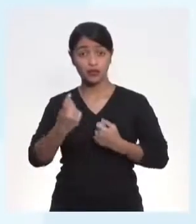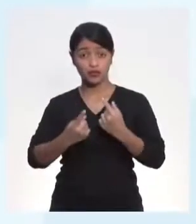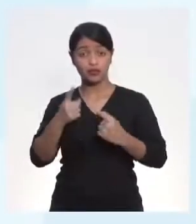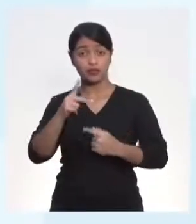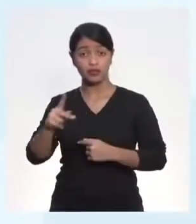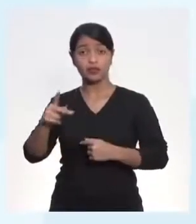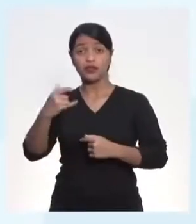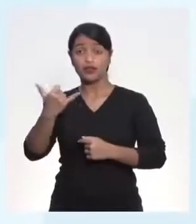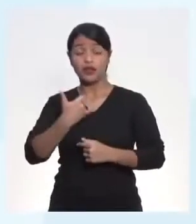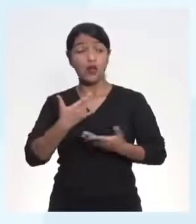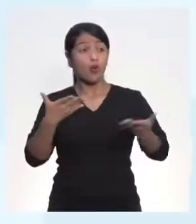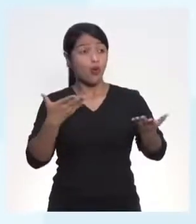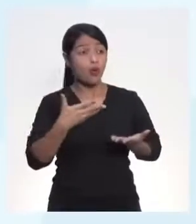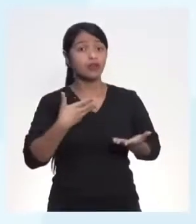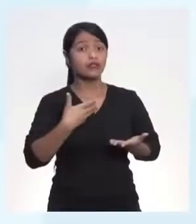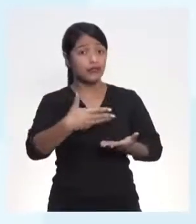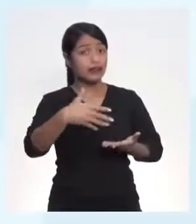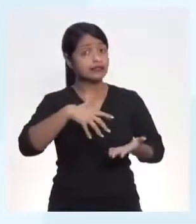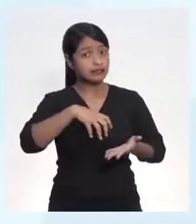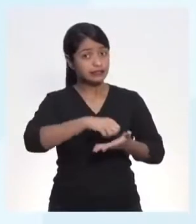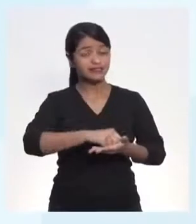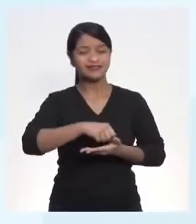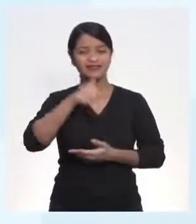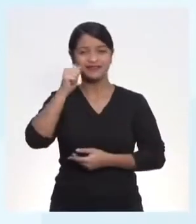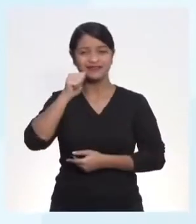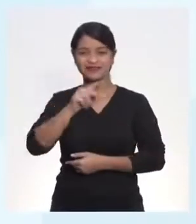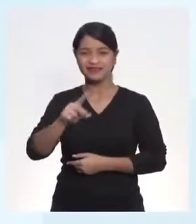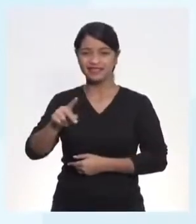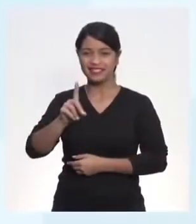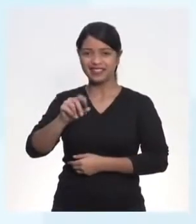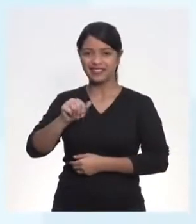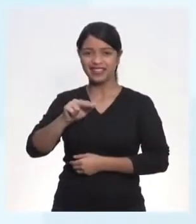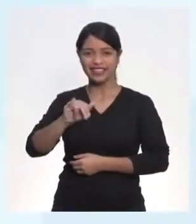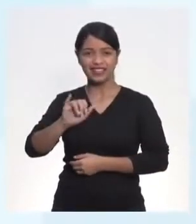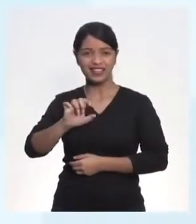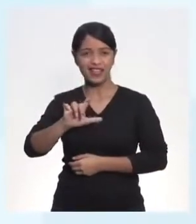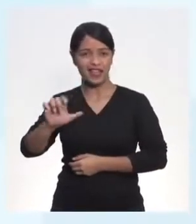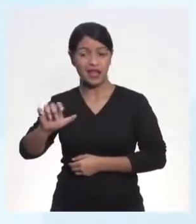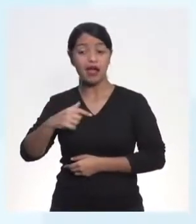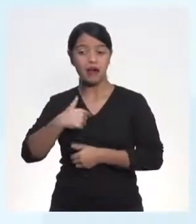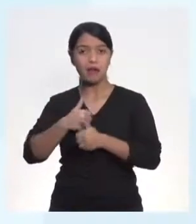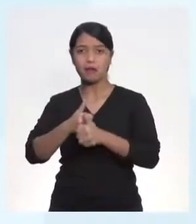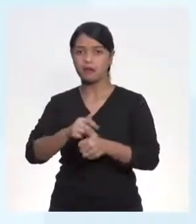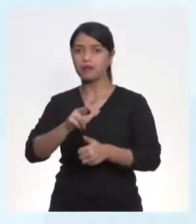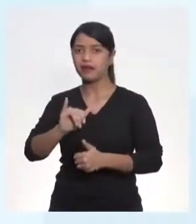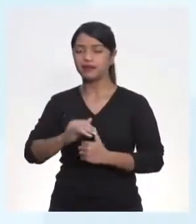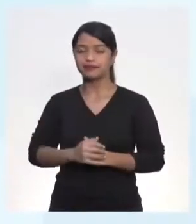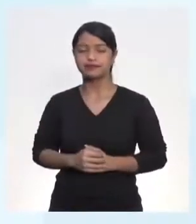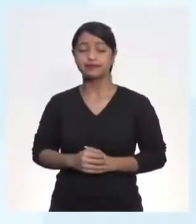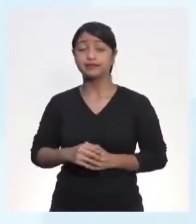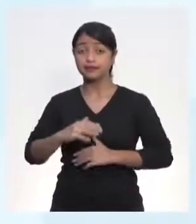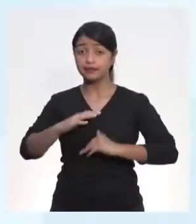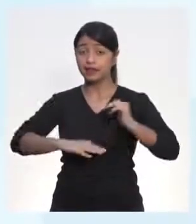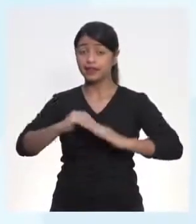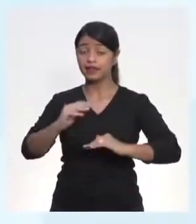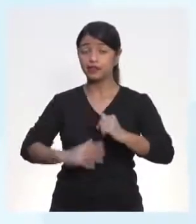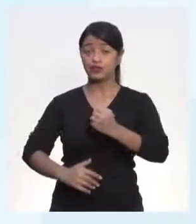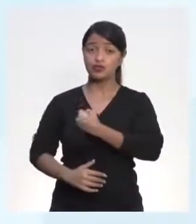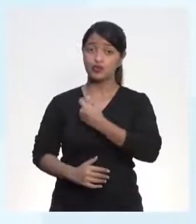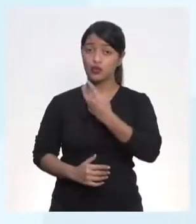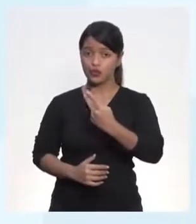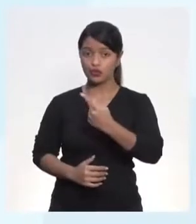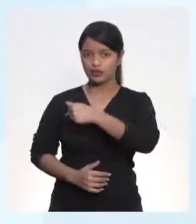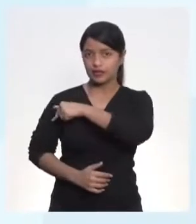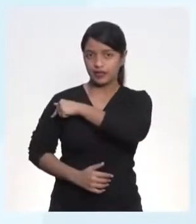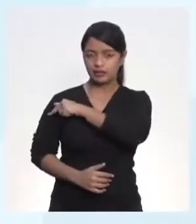minha inscrição hoje, ó. Professora Daniele, vou acompanhar, hein? Então, a habilidade é a primeira do 7º ano, né? Então,